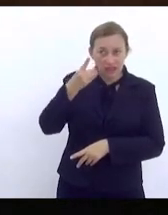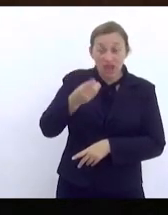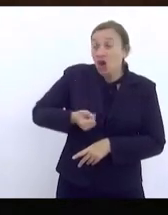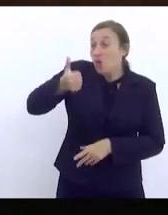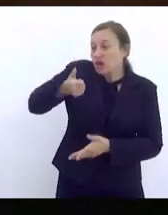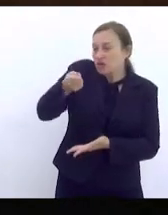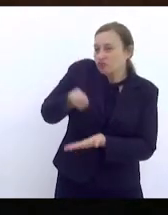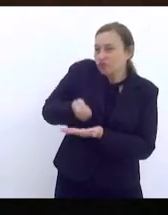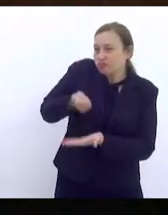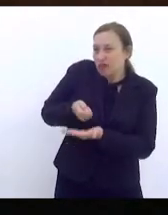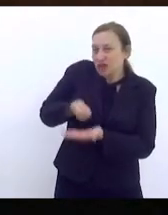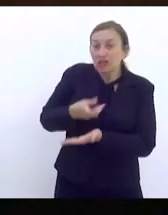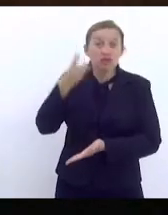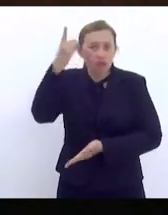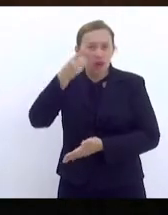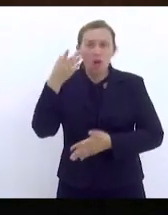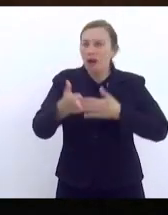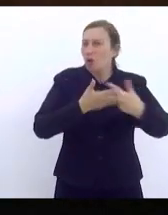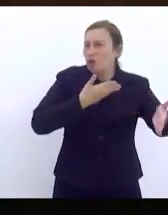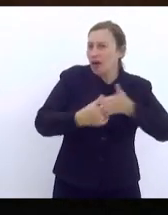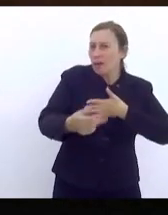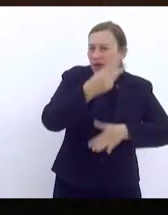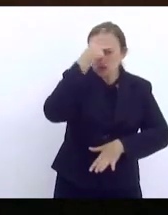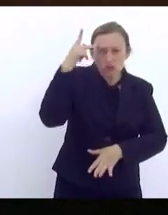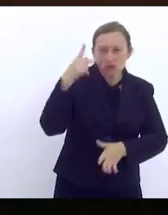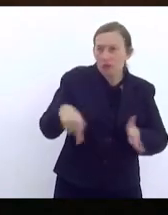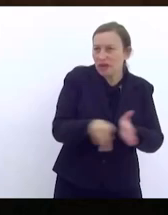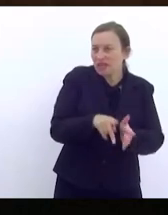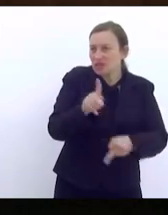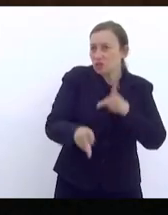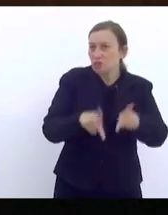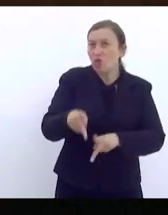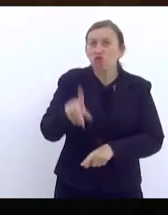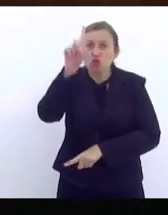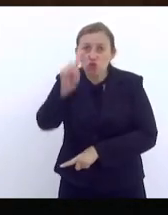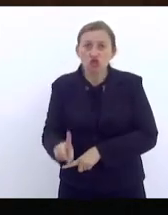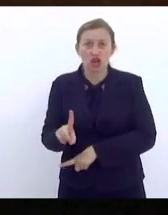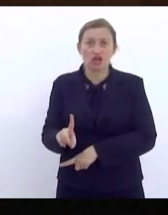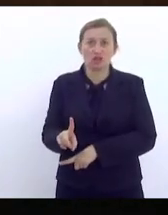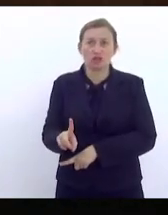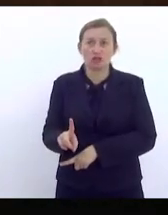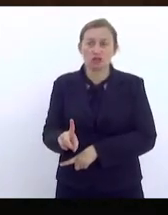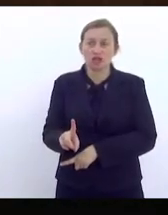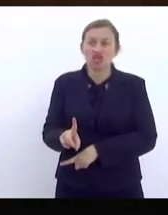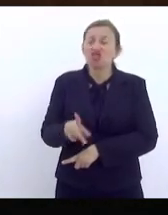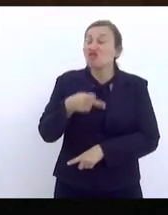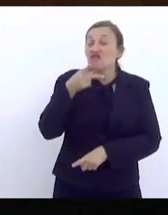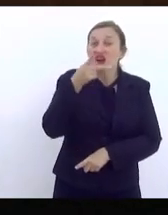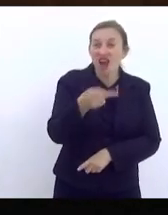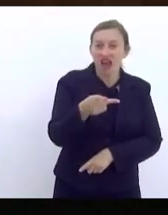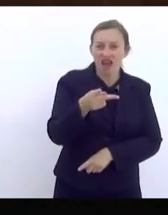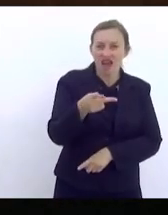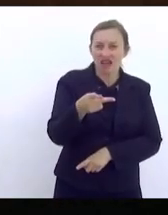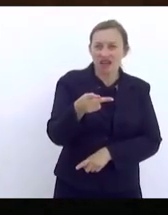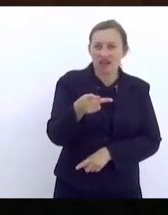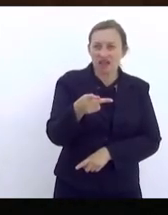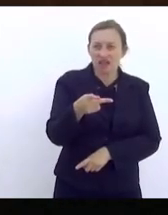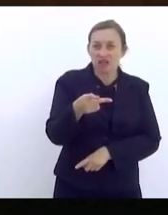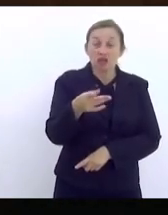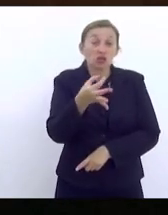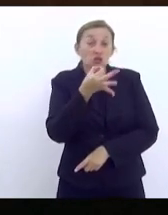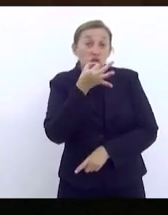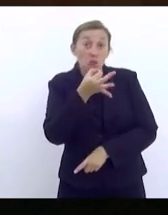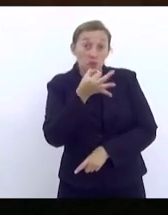obrigação Mas qualquer um do Povo o direito de expressar seu